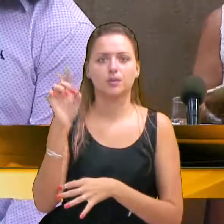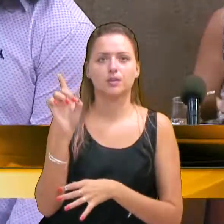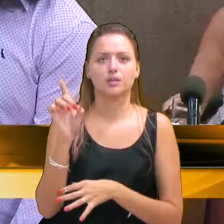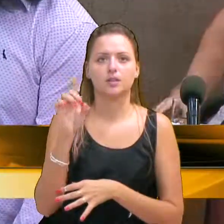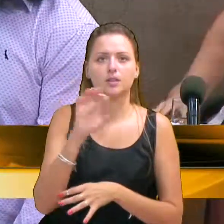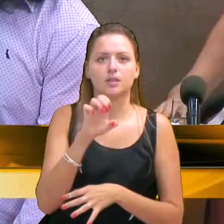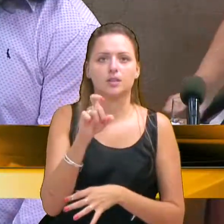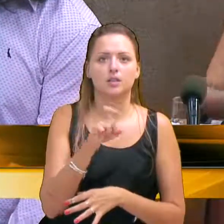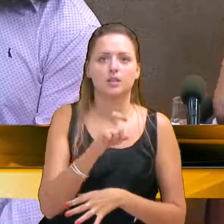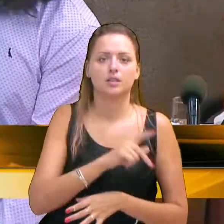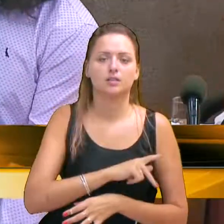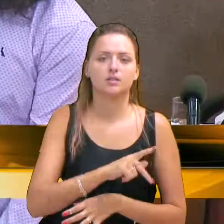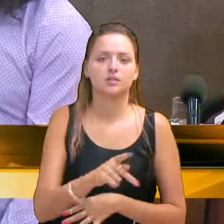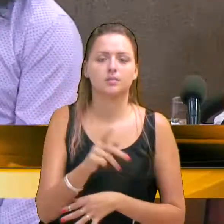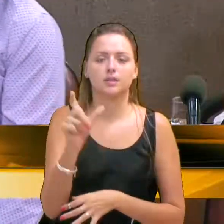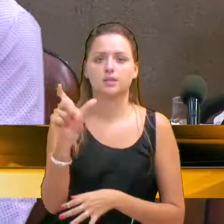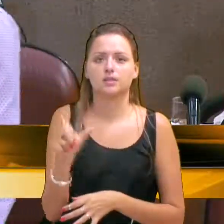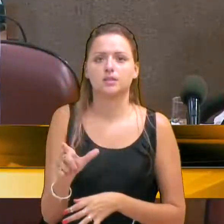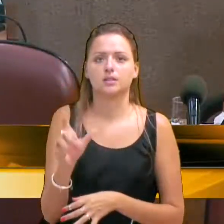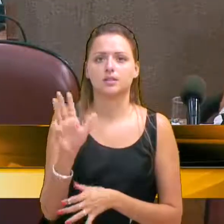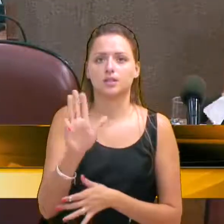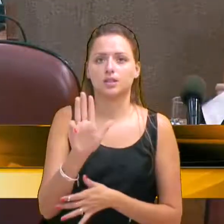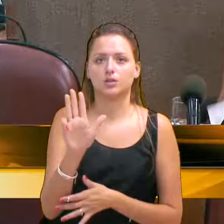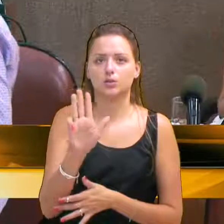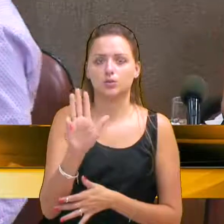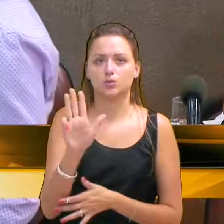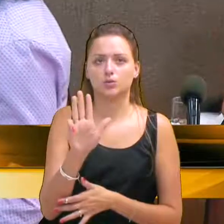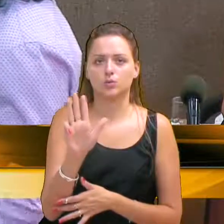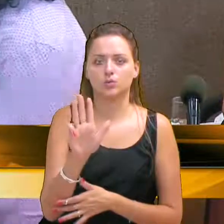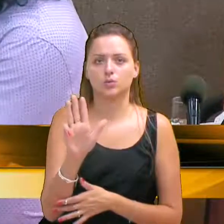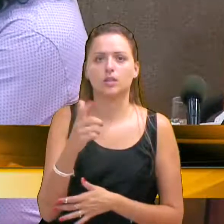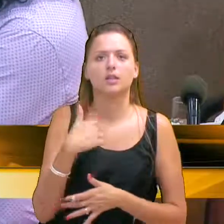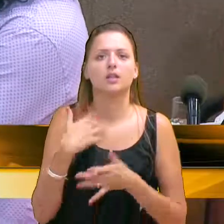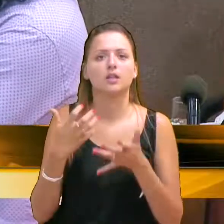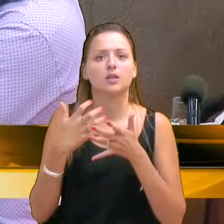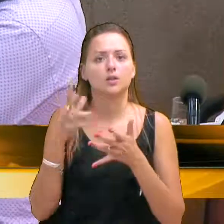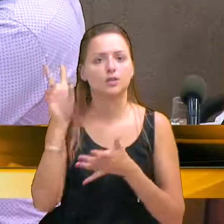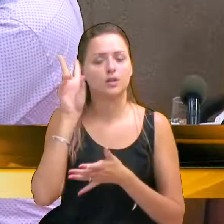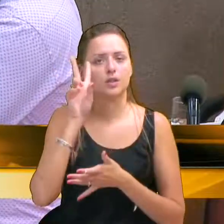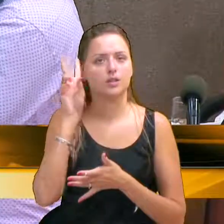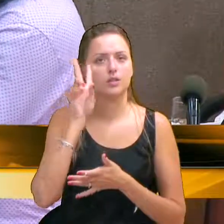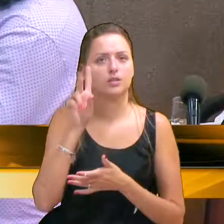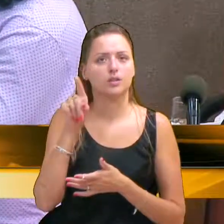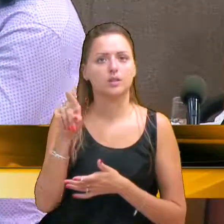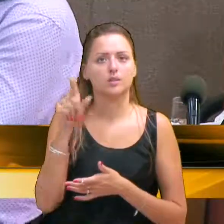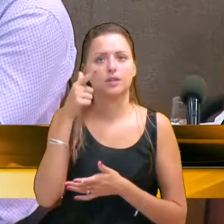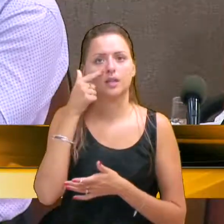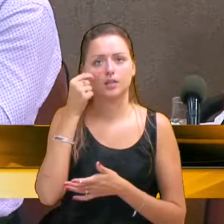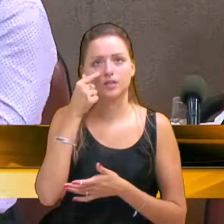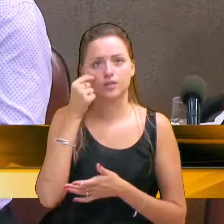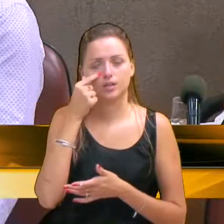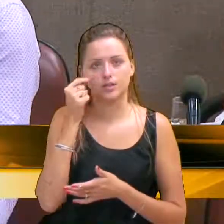do ex-presidente Lula, né? Quero lembrar, vereador Frisso,